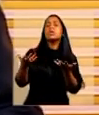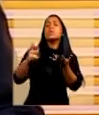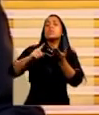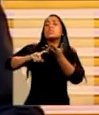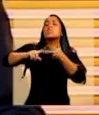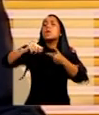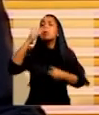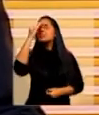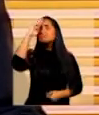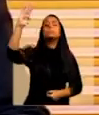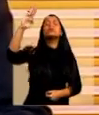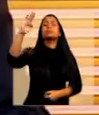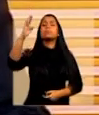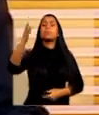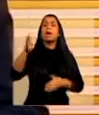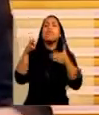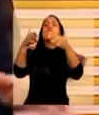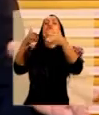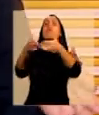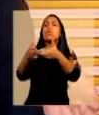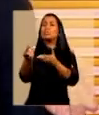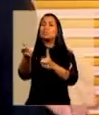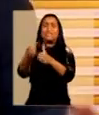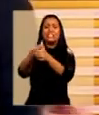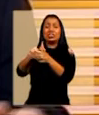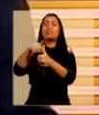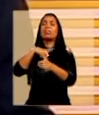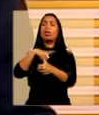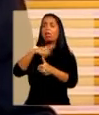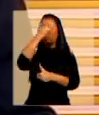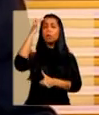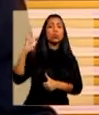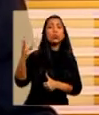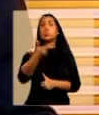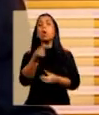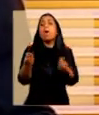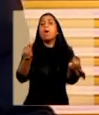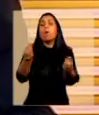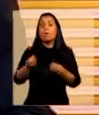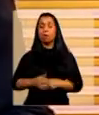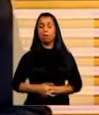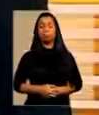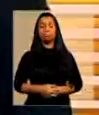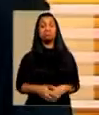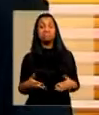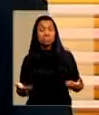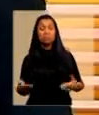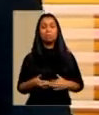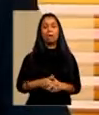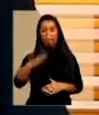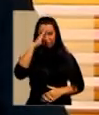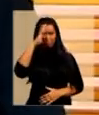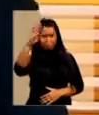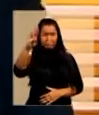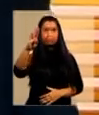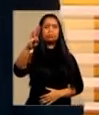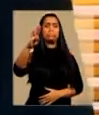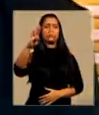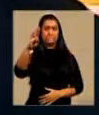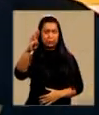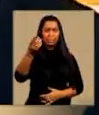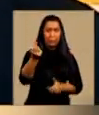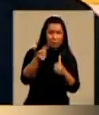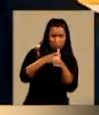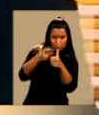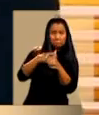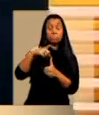Leonardo, quais são as principais causas do endividamento hoje em dia na vida das pessoas? Certo. As principais causas